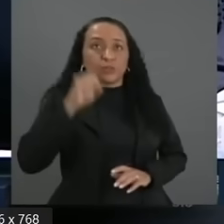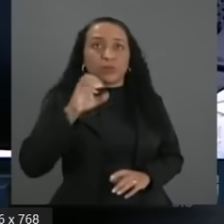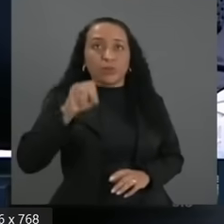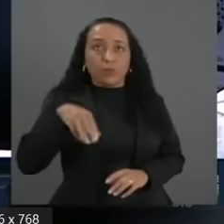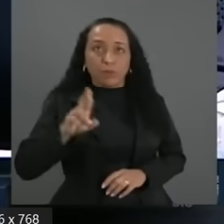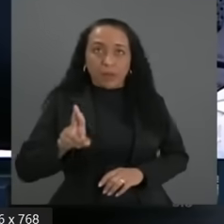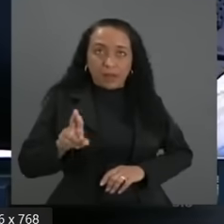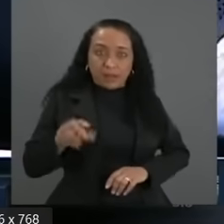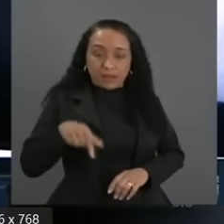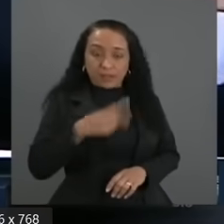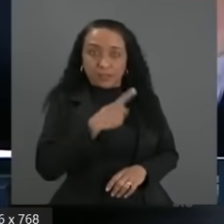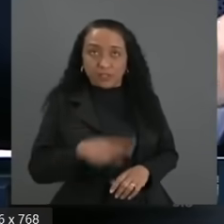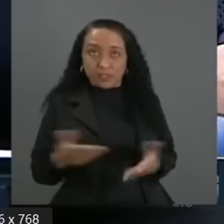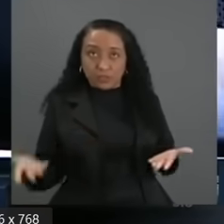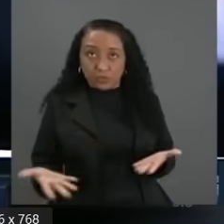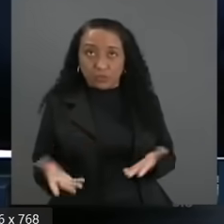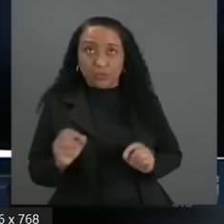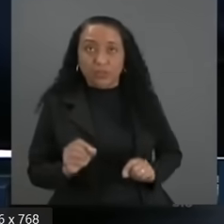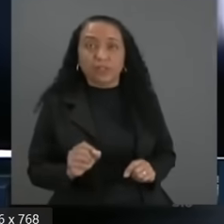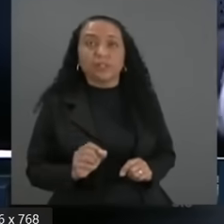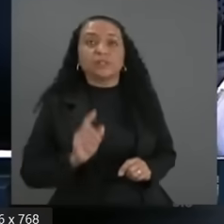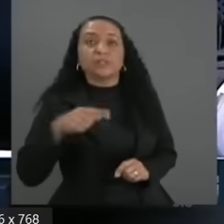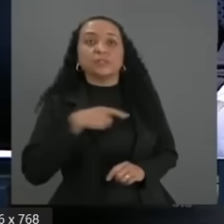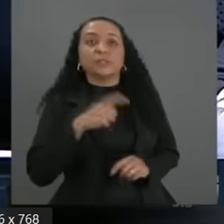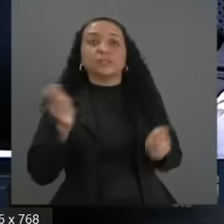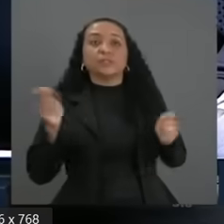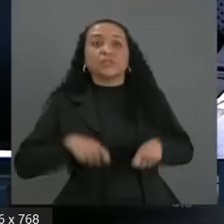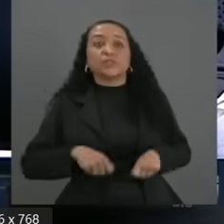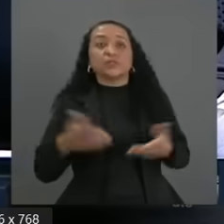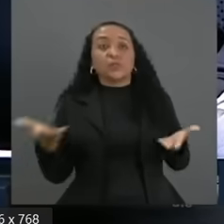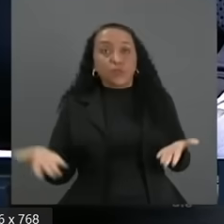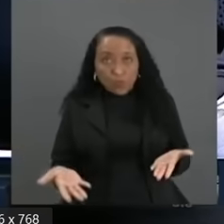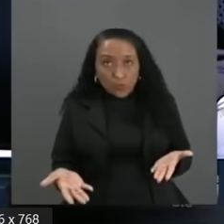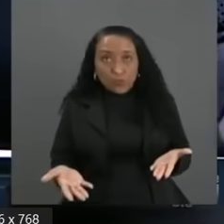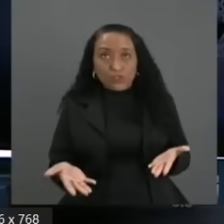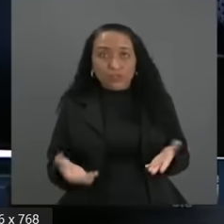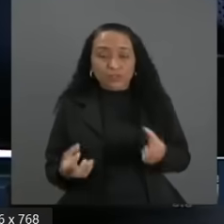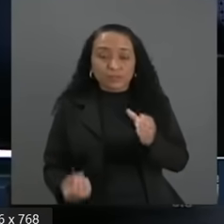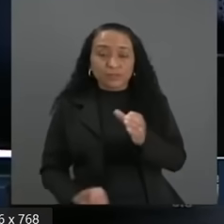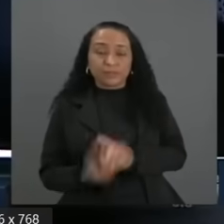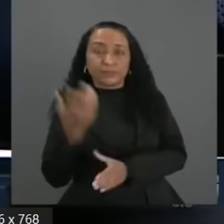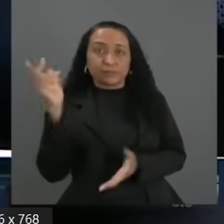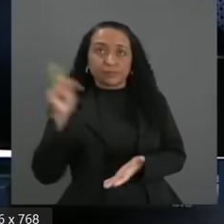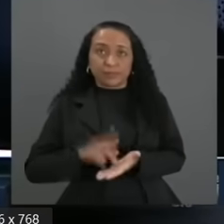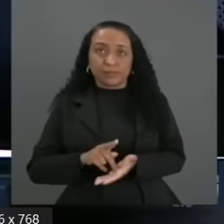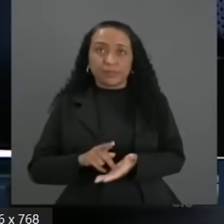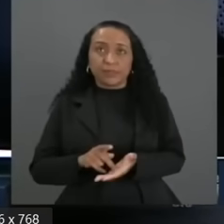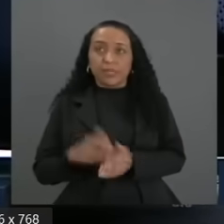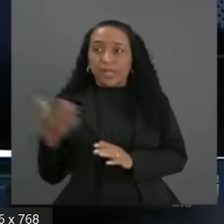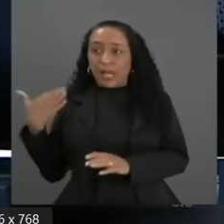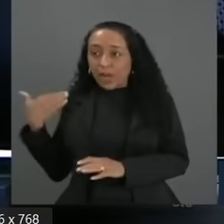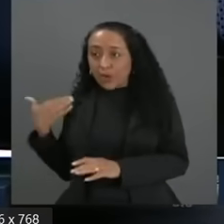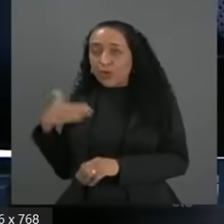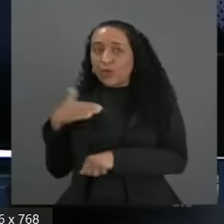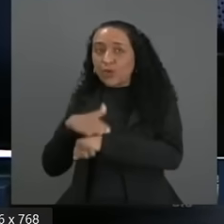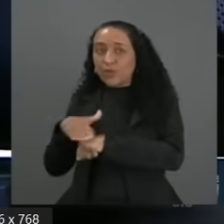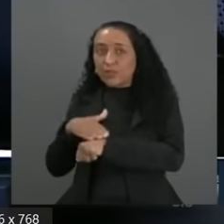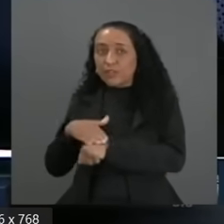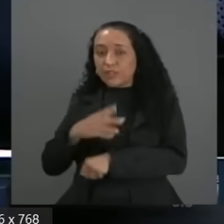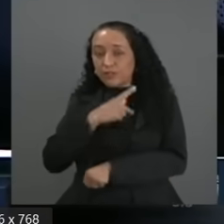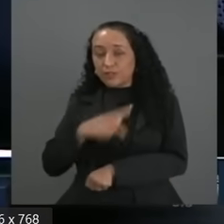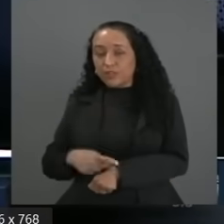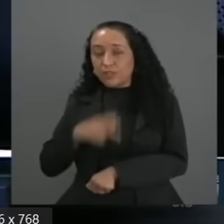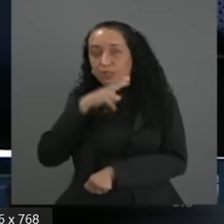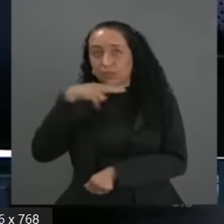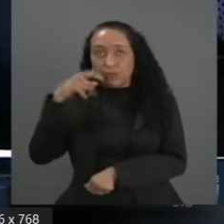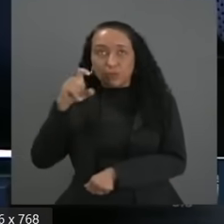esta presidência, era que nós pudéssemos ainda no dia de hoje instalar. Ainda há pouco eu falei com o presidente Hugo Mota